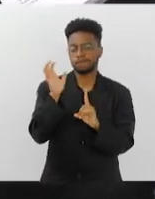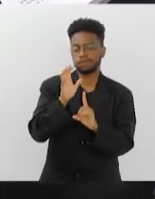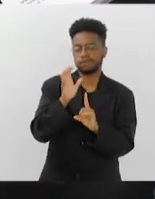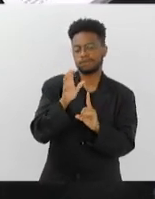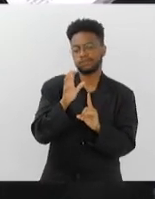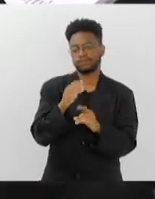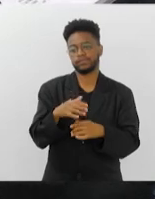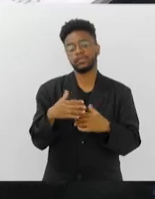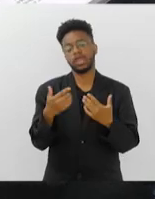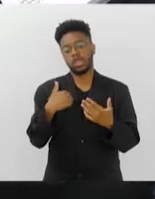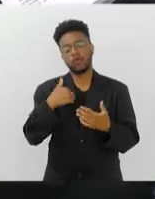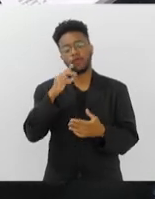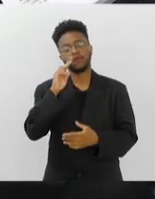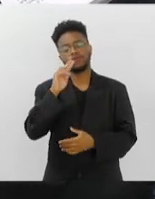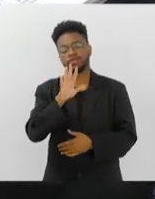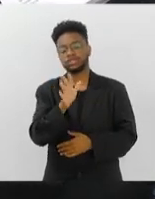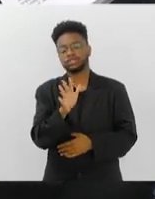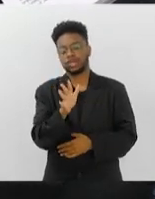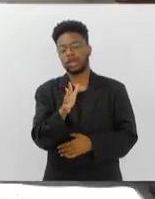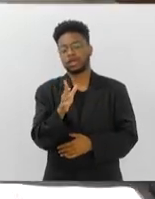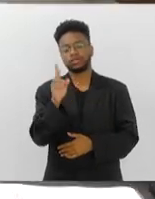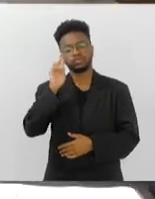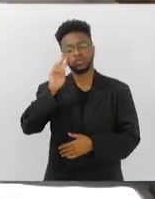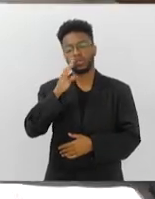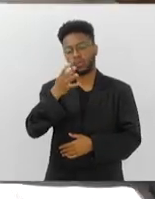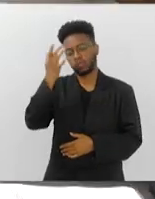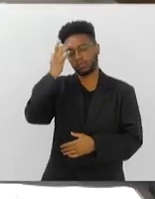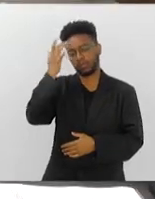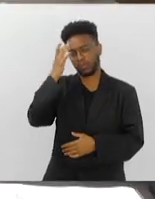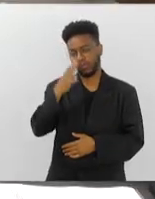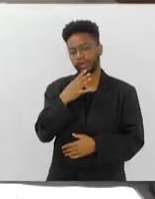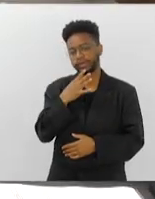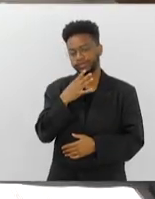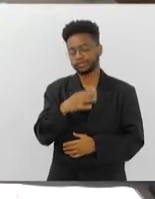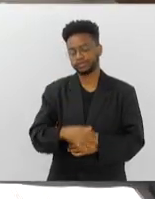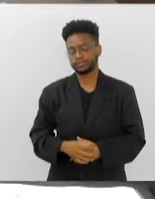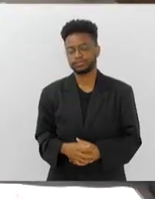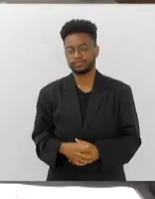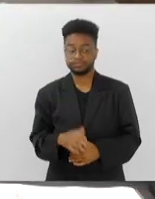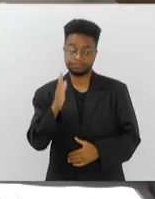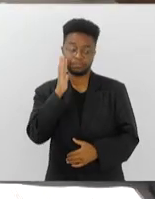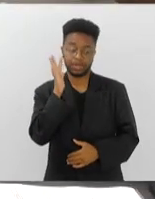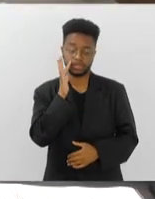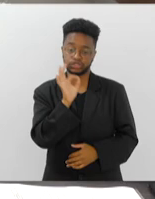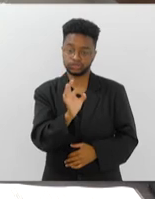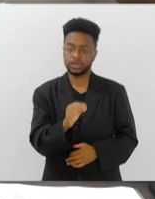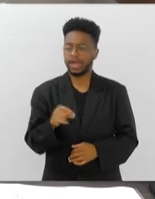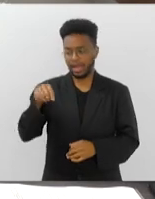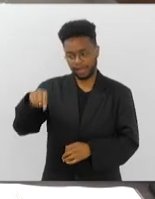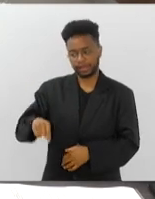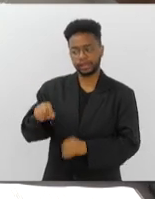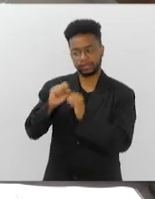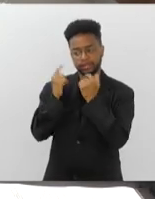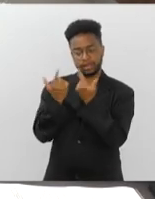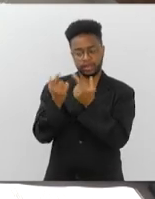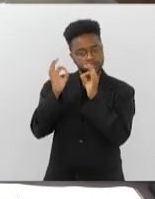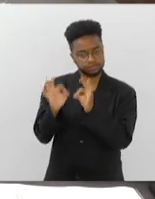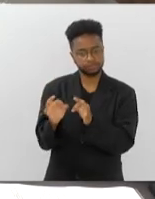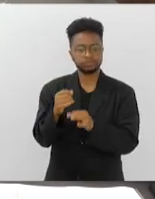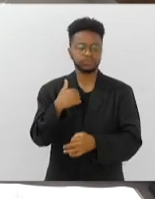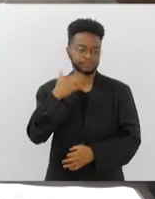Eu já vi esse filme na Loterja, senhor presidente. Imagino. Aqui mesmo na Alerja.